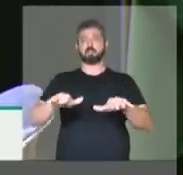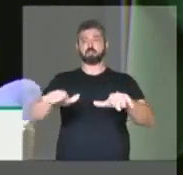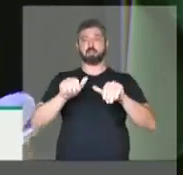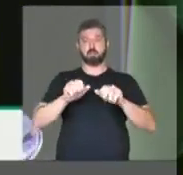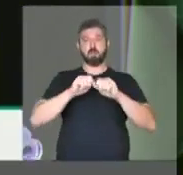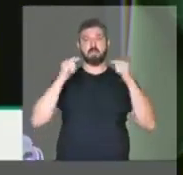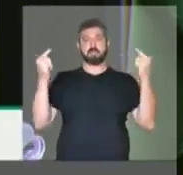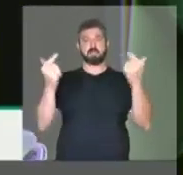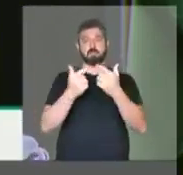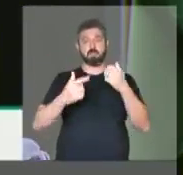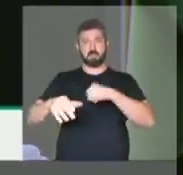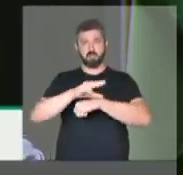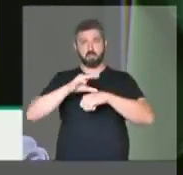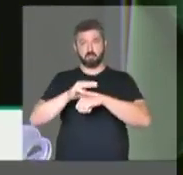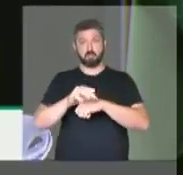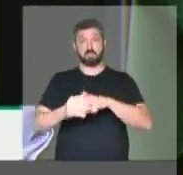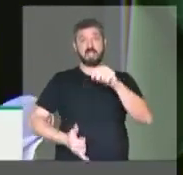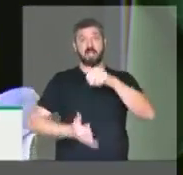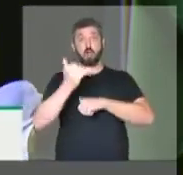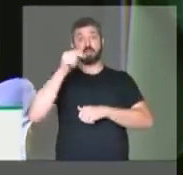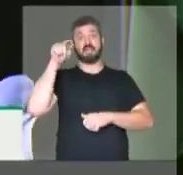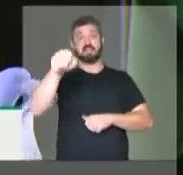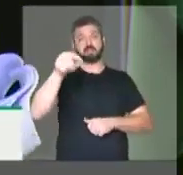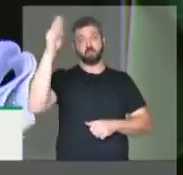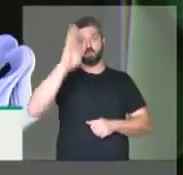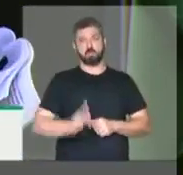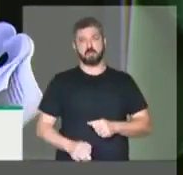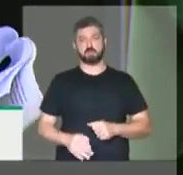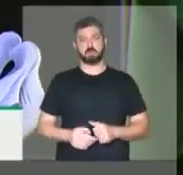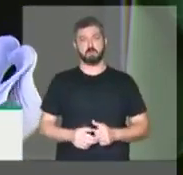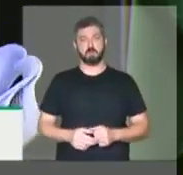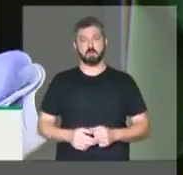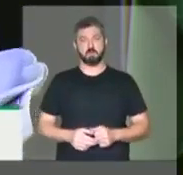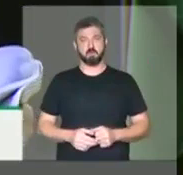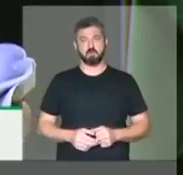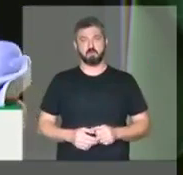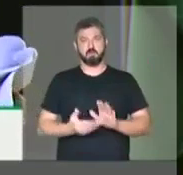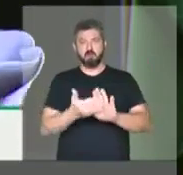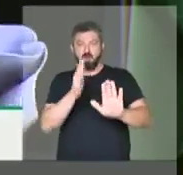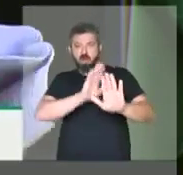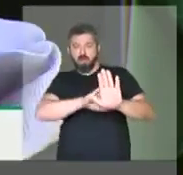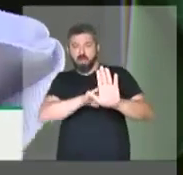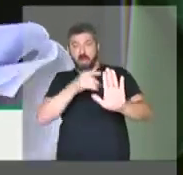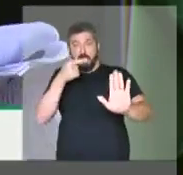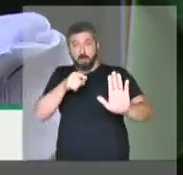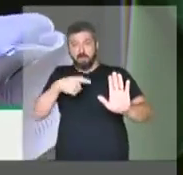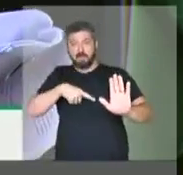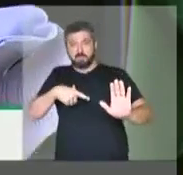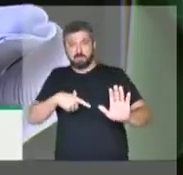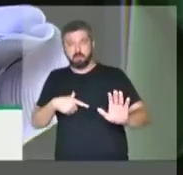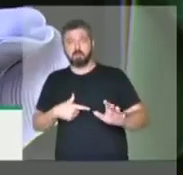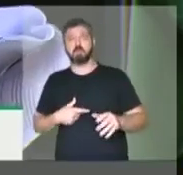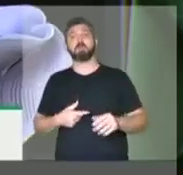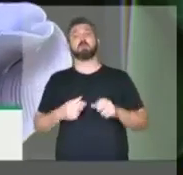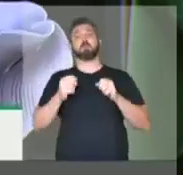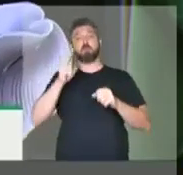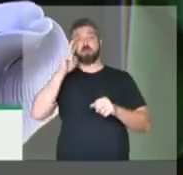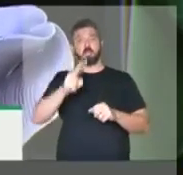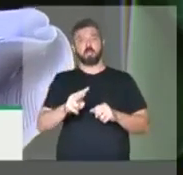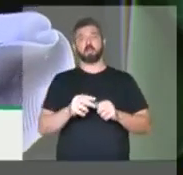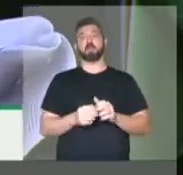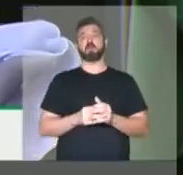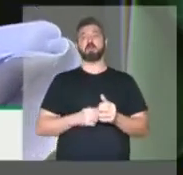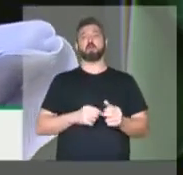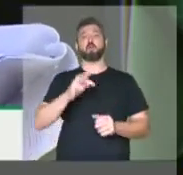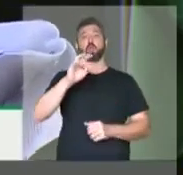uma Assembleia Constituinte é golpe de Estado. Por trás desta ameaça é possível entrever o